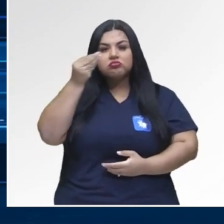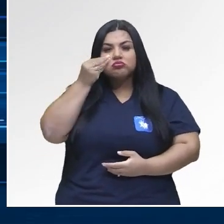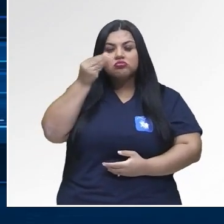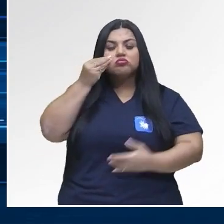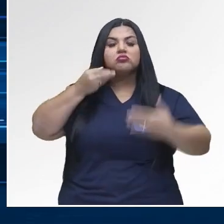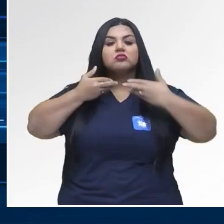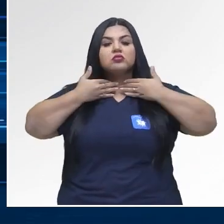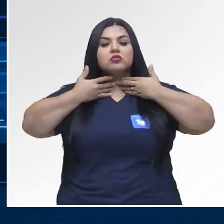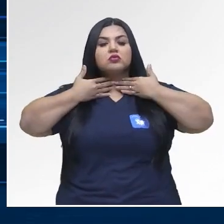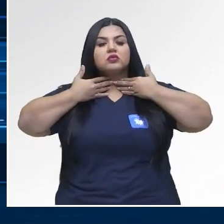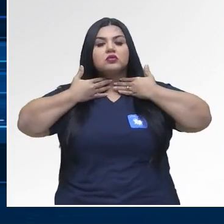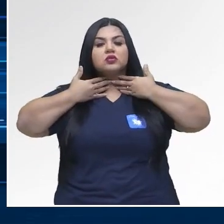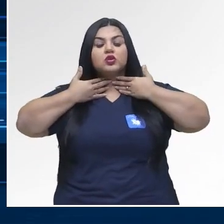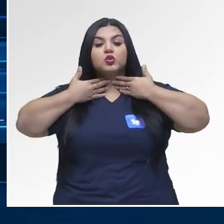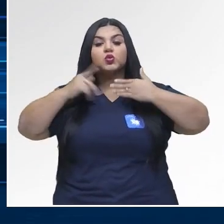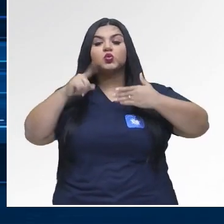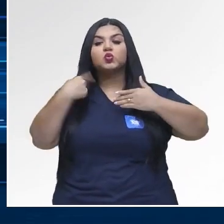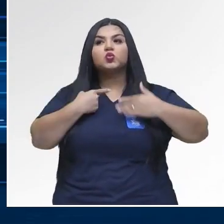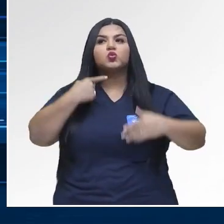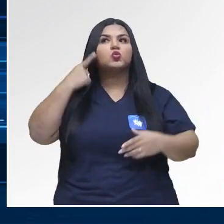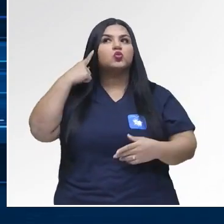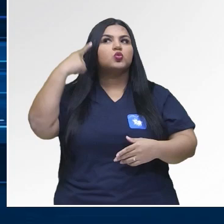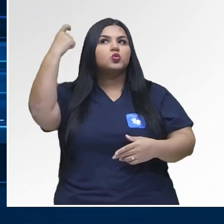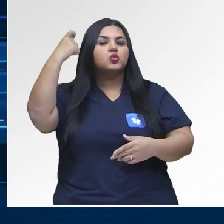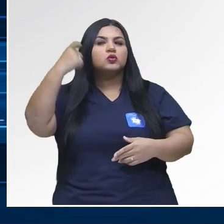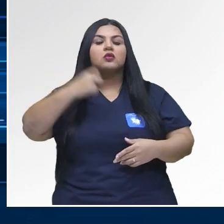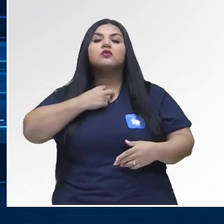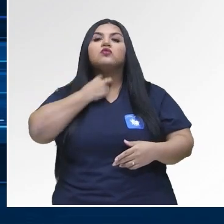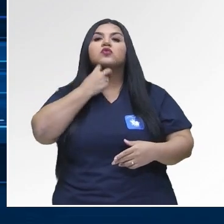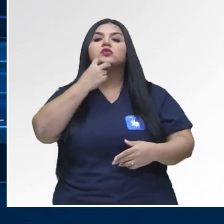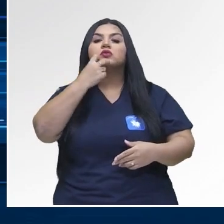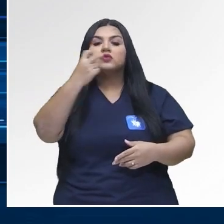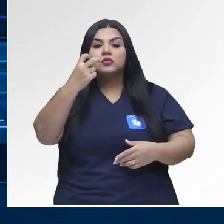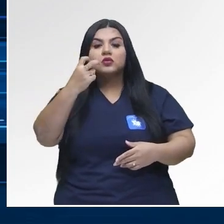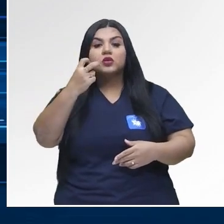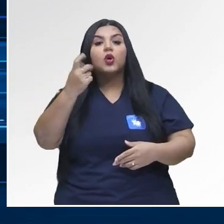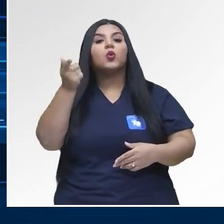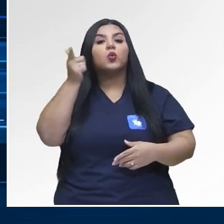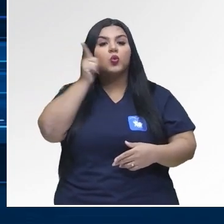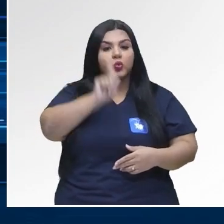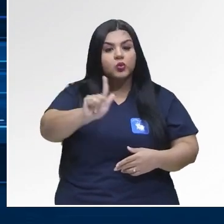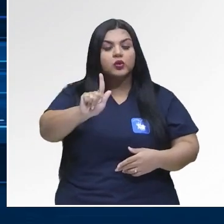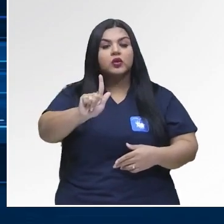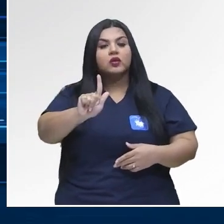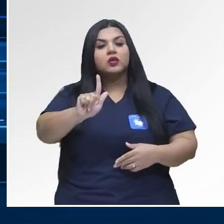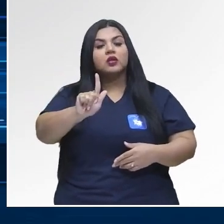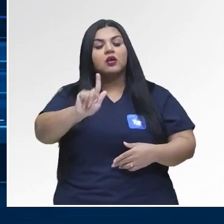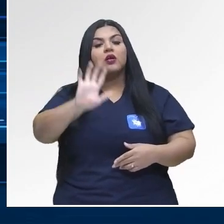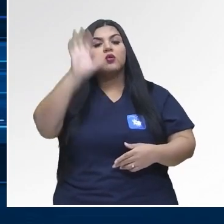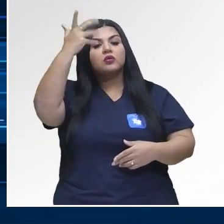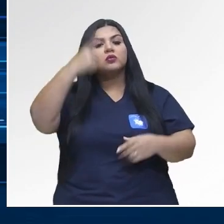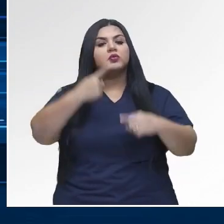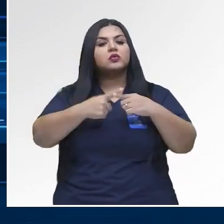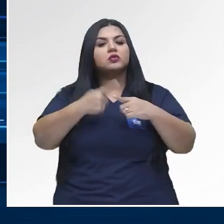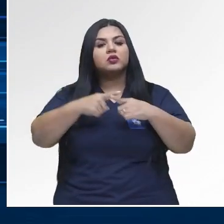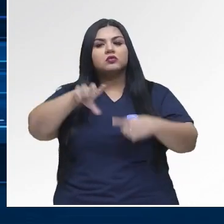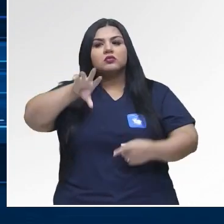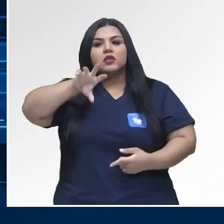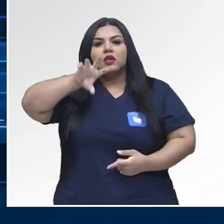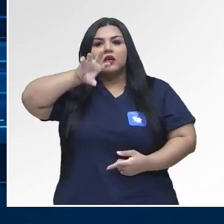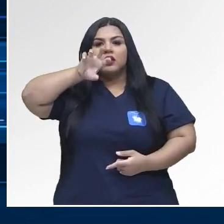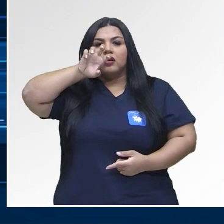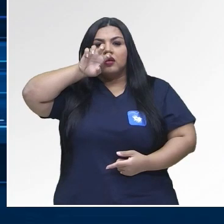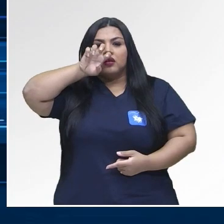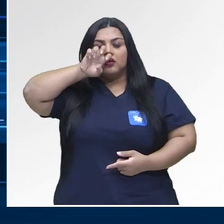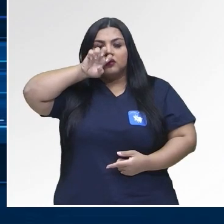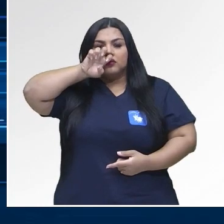vocais, na verdade, o som que nós emitimos, a nossa voz, ela só acontece quando nós expiramos. Por quê? O